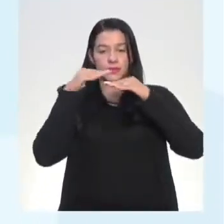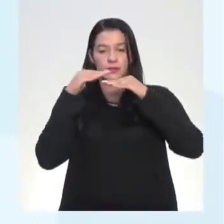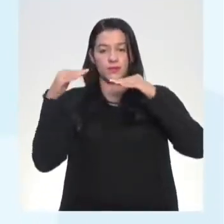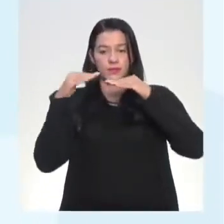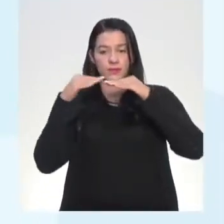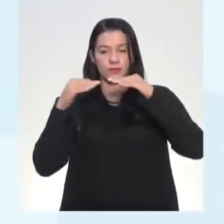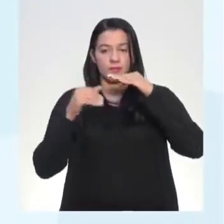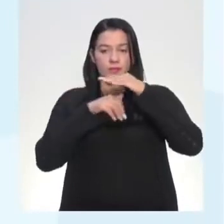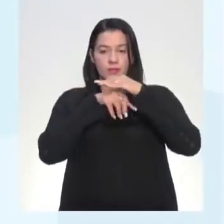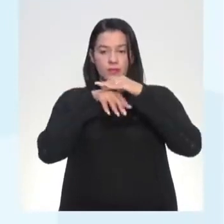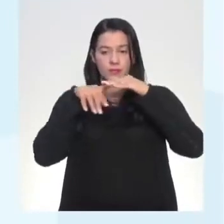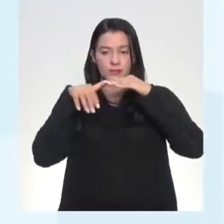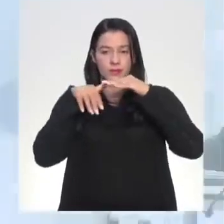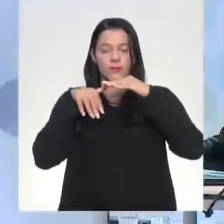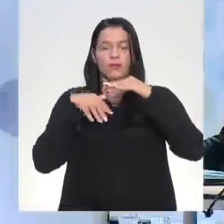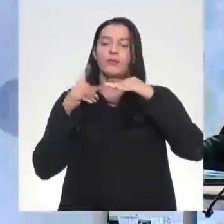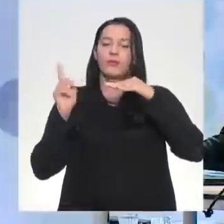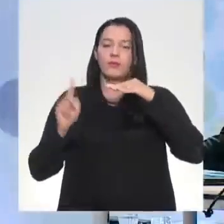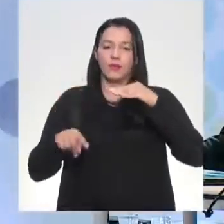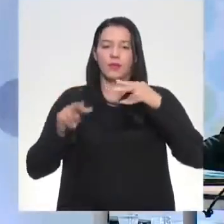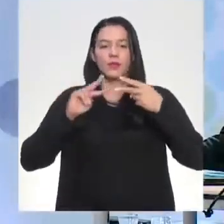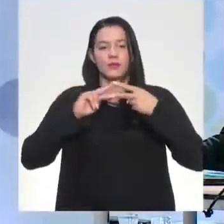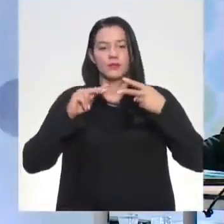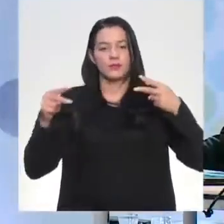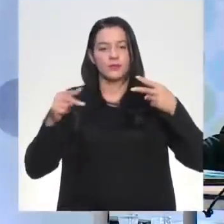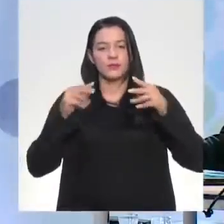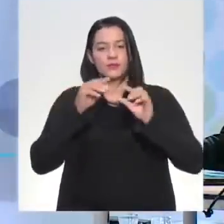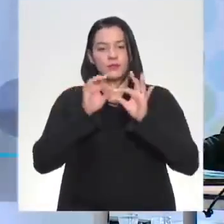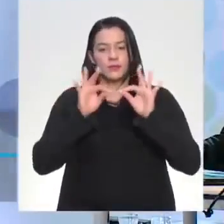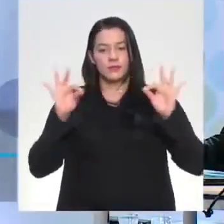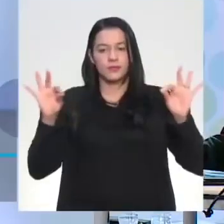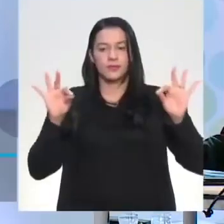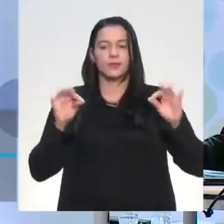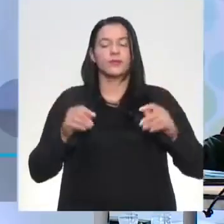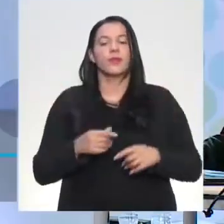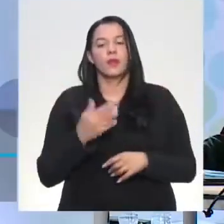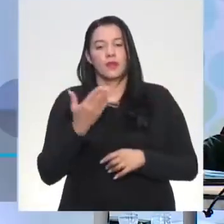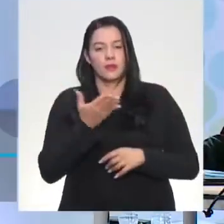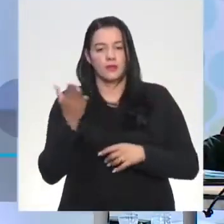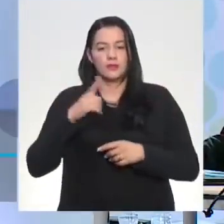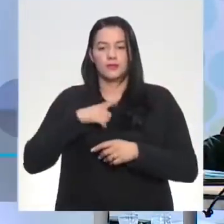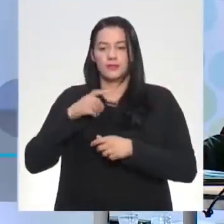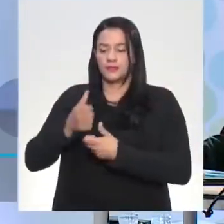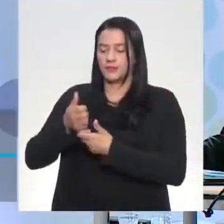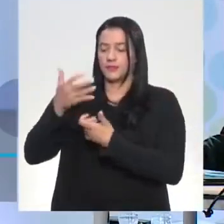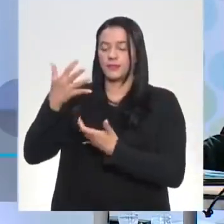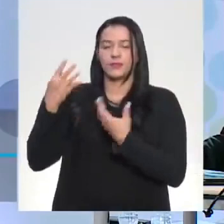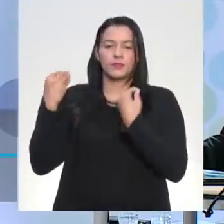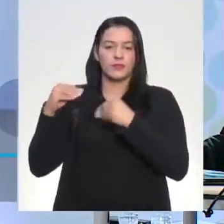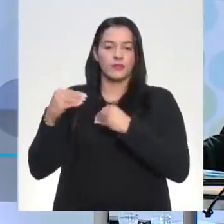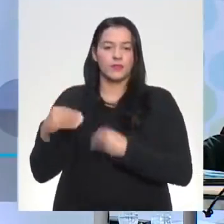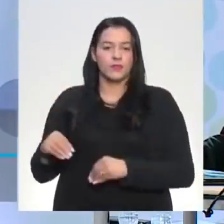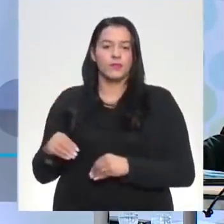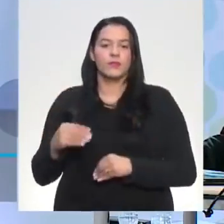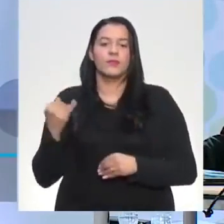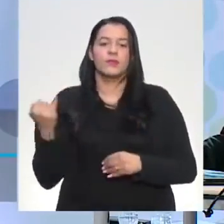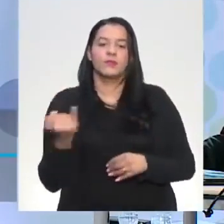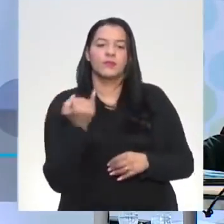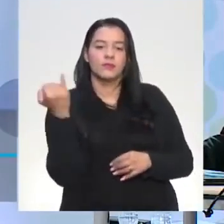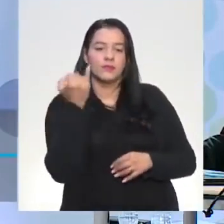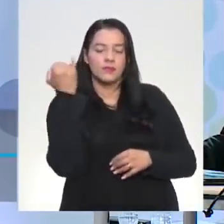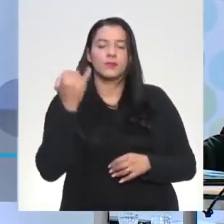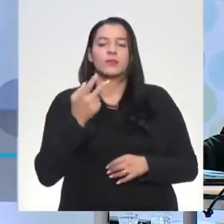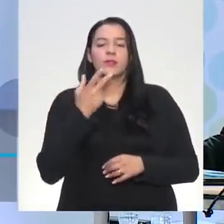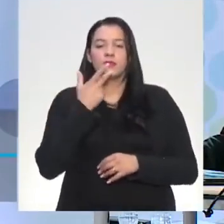Para indicar que se trata de um segmento de reta. Inclusive, teve até esse comentário aí no chat, né? Muito obrigado aos professores que apontaram